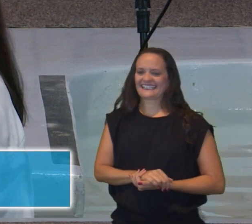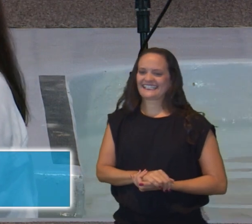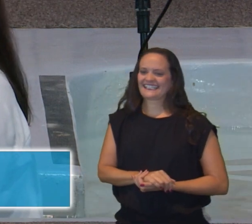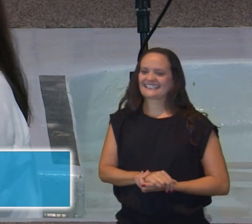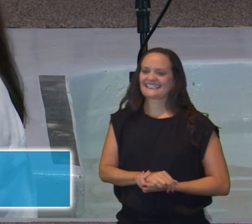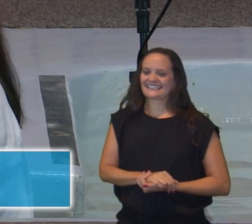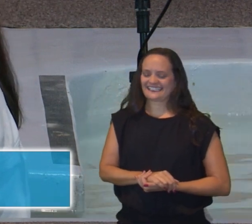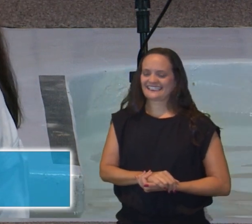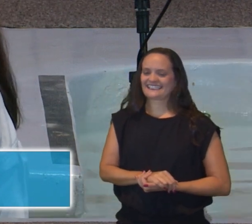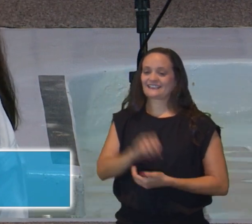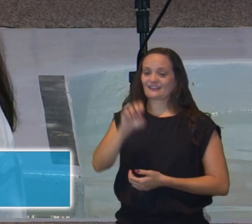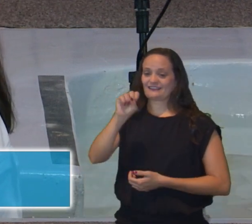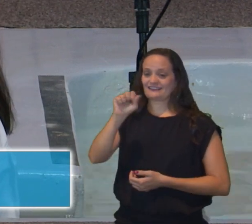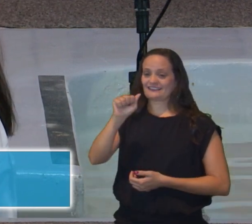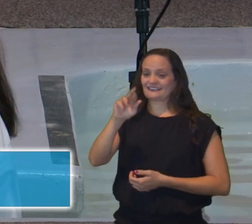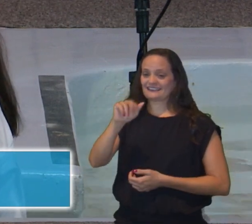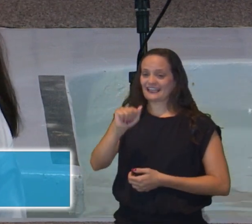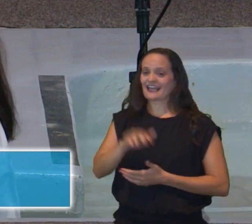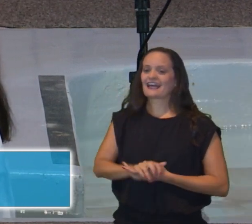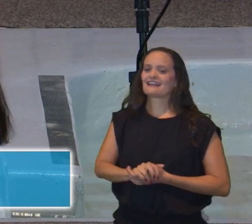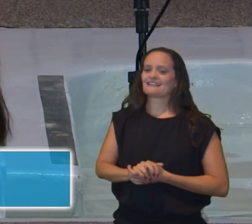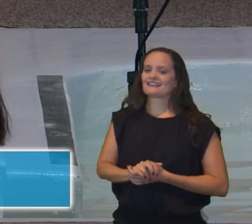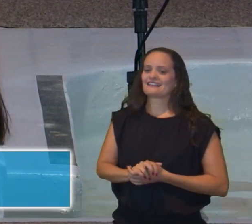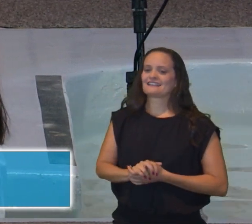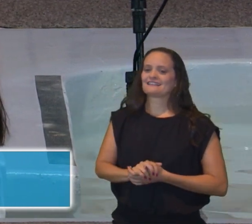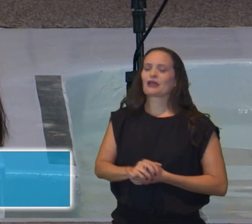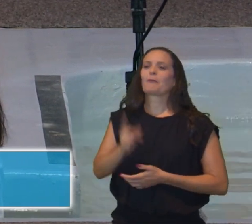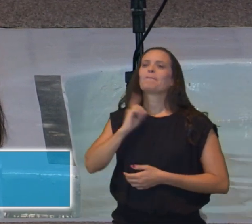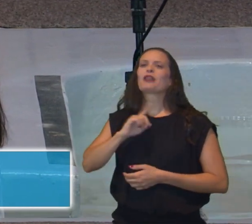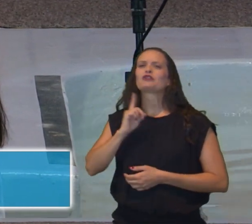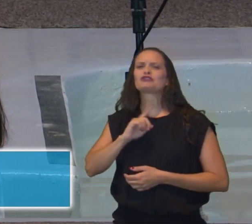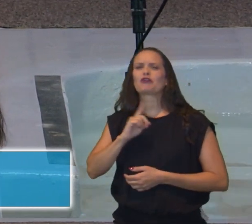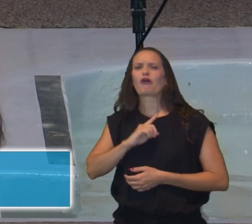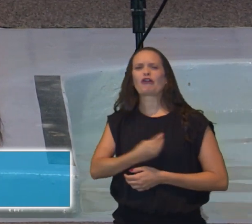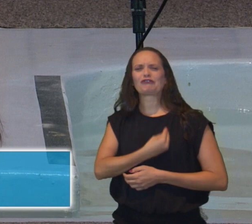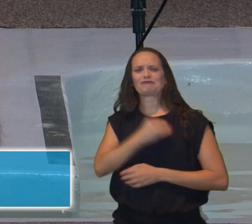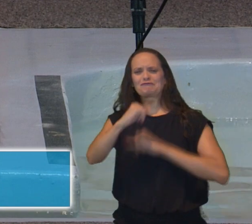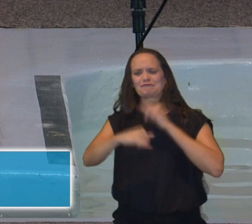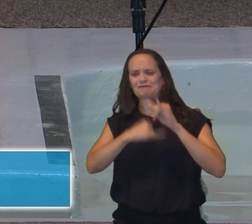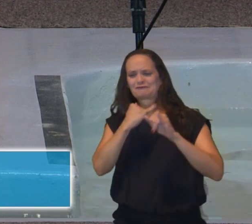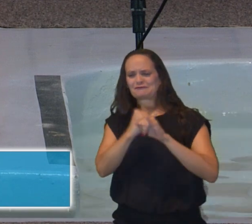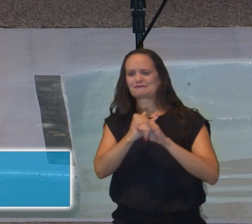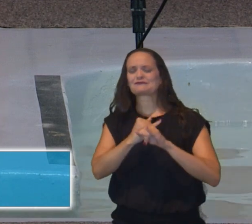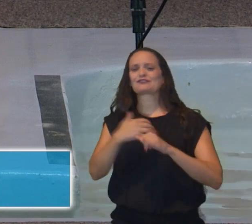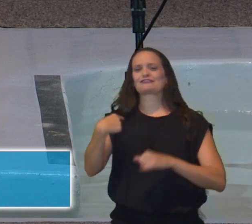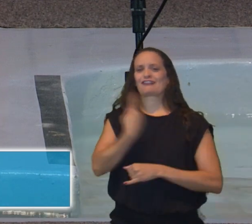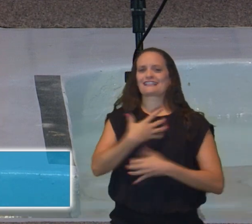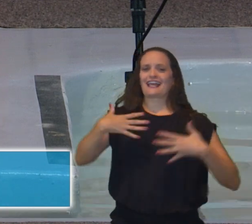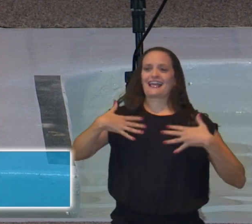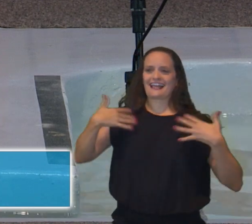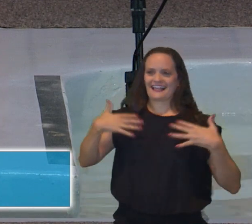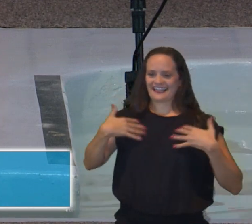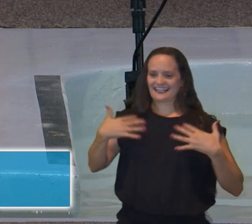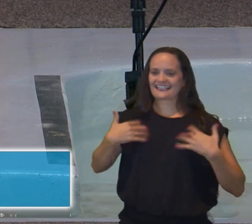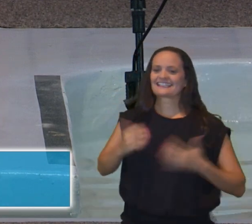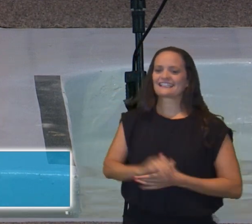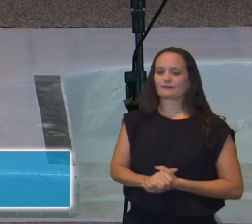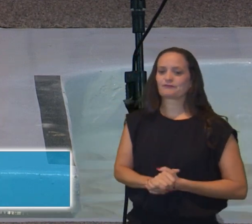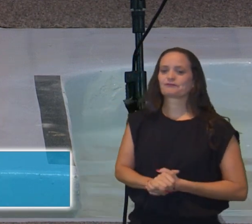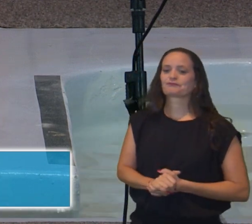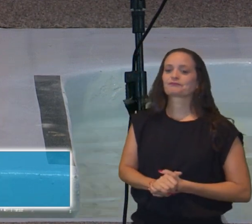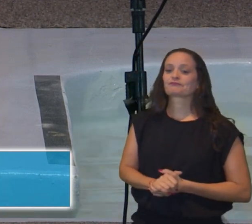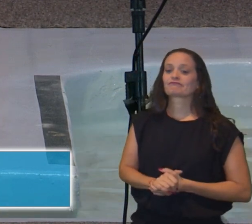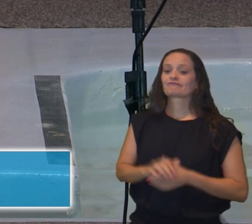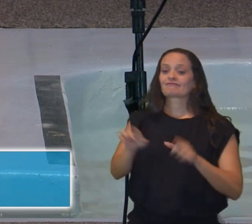da Sara, em Belo Horizonte, Minas Gerais, onde eles estiverem, a nossa alegria por este momento. O nosso irmão Benhu veio